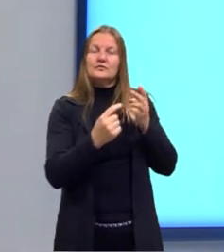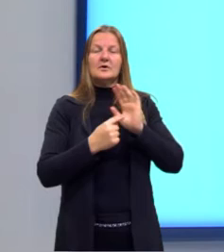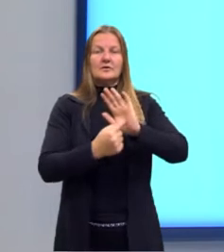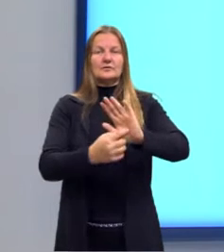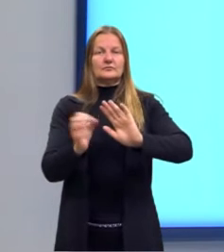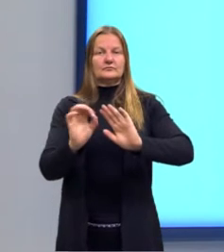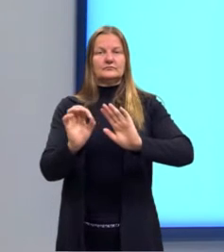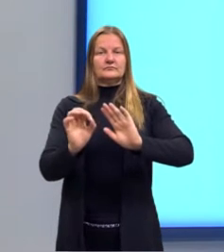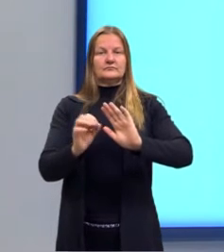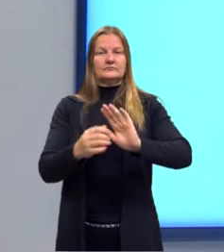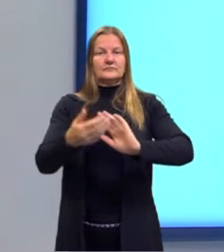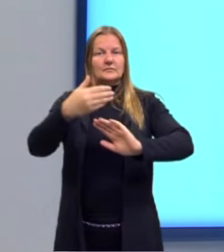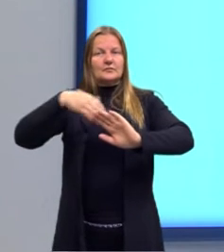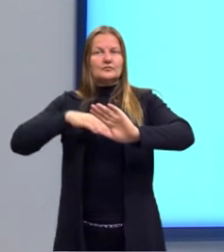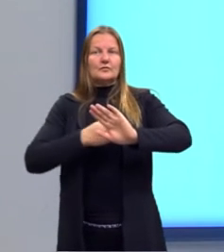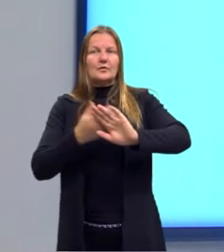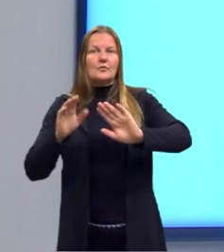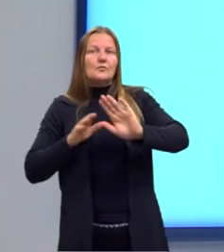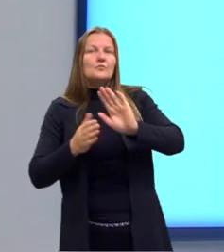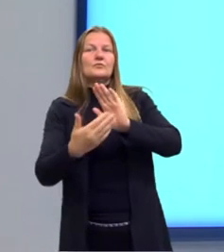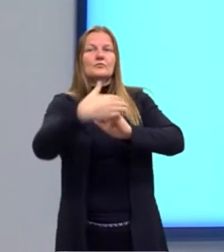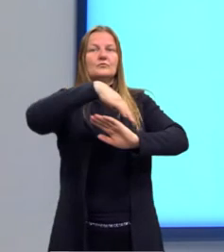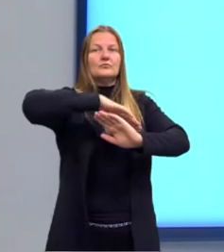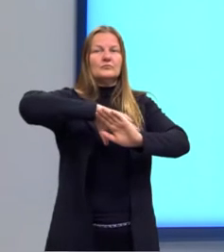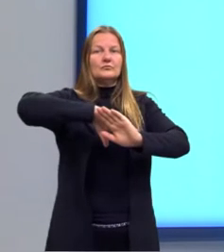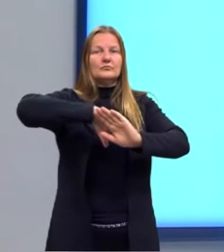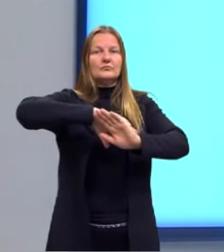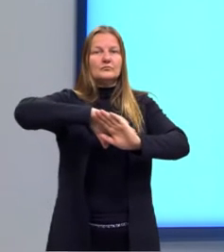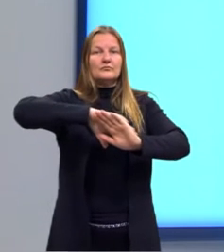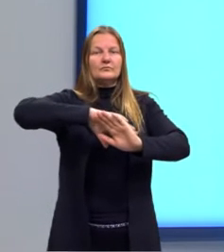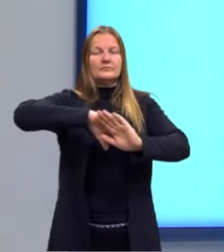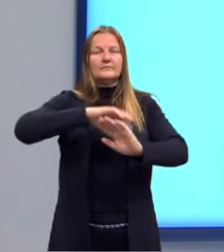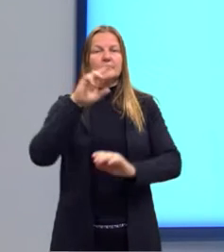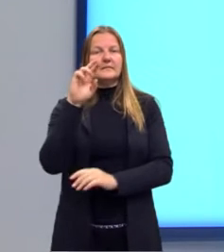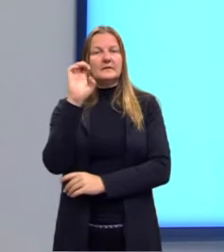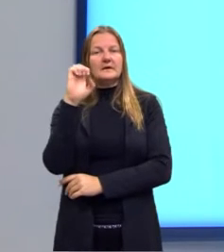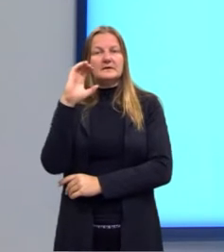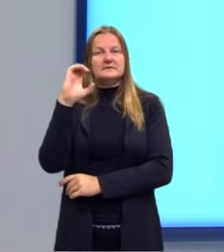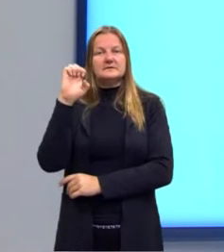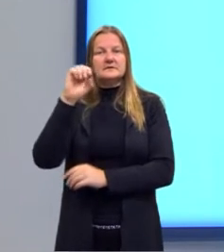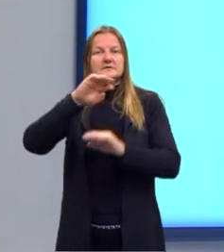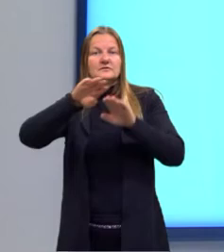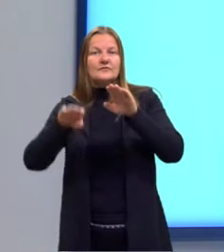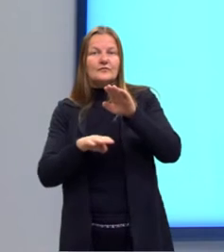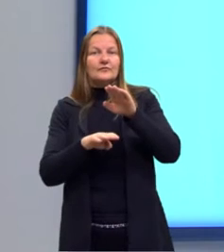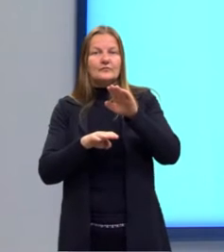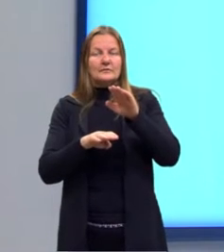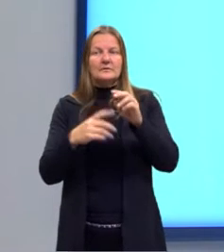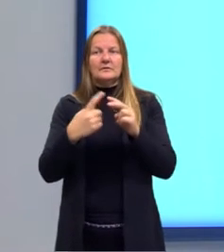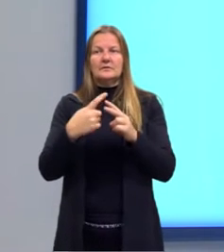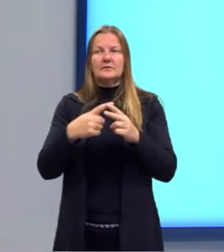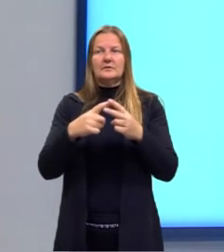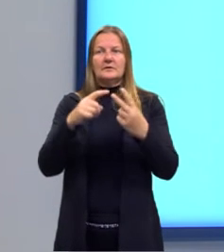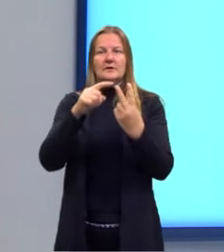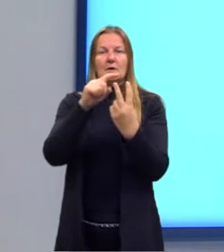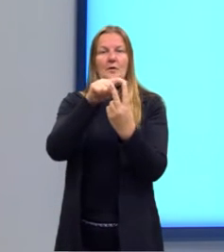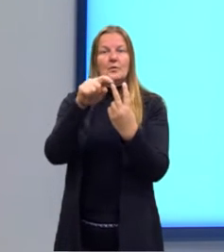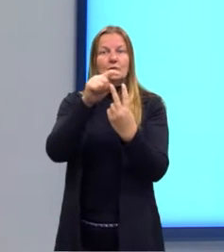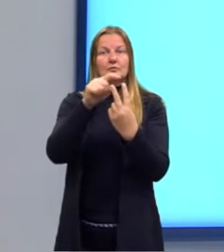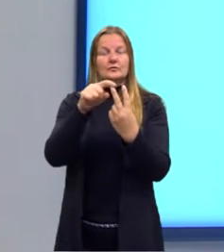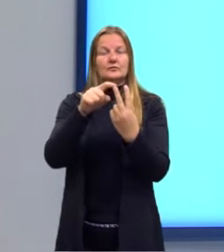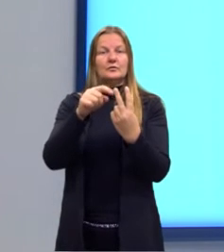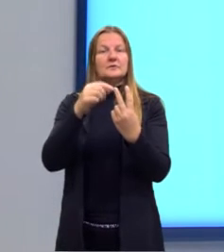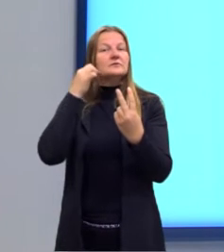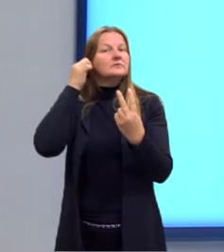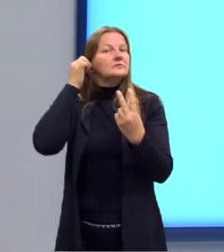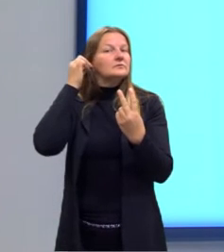expressam E então lá no heredograma esse aqui é o caso ó que os pais tem um